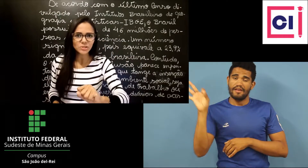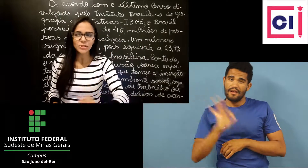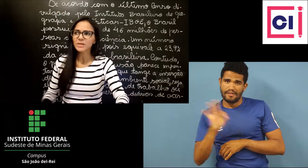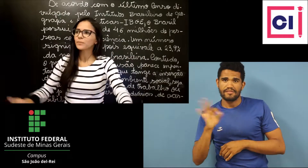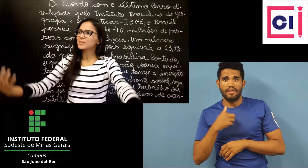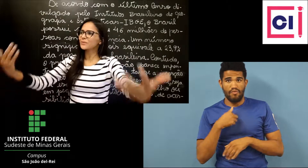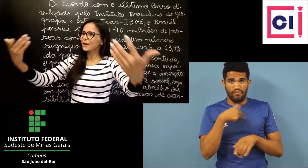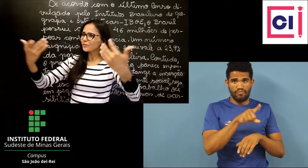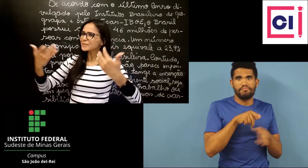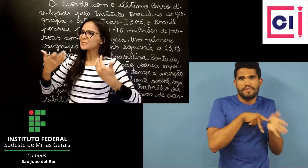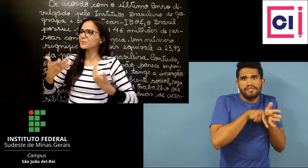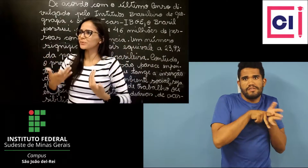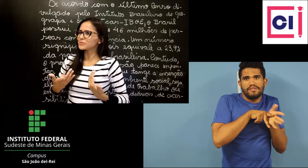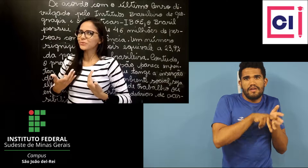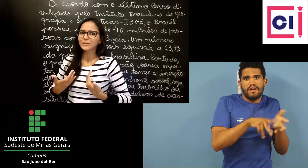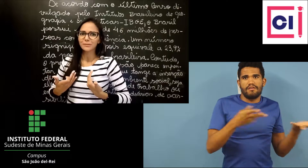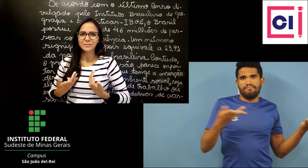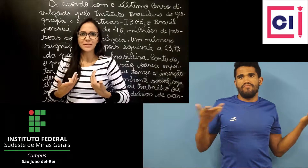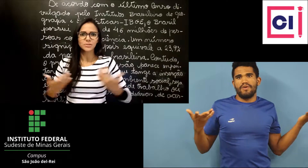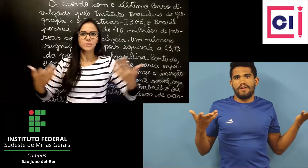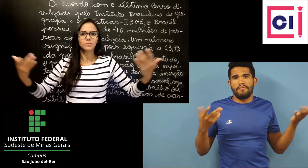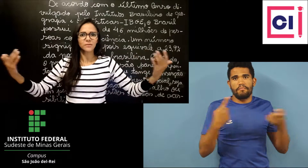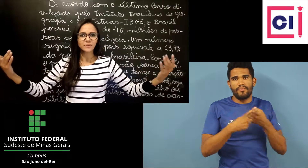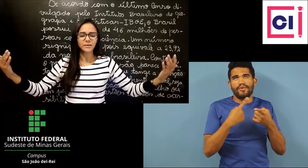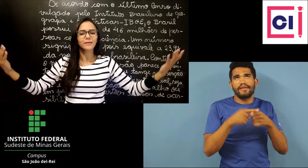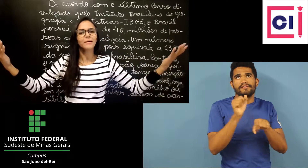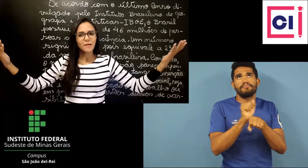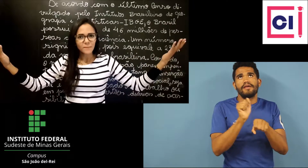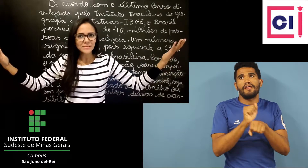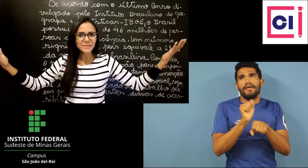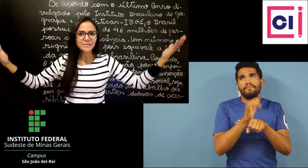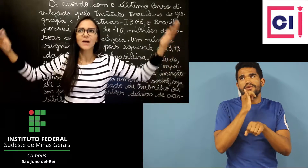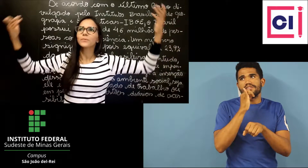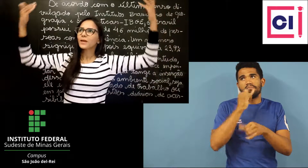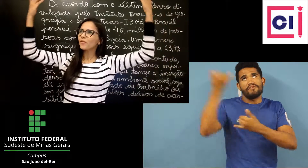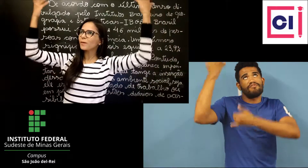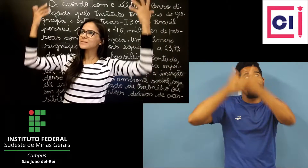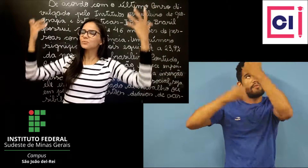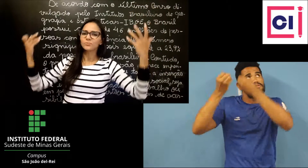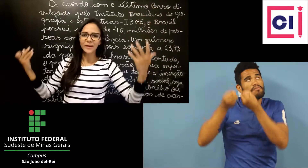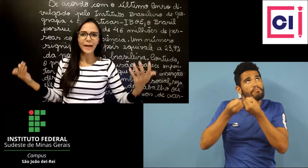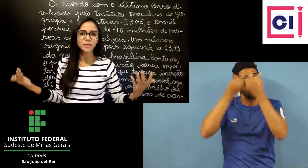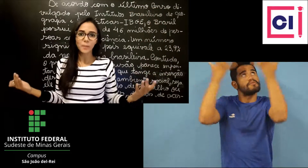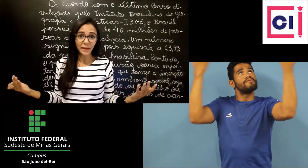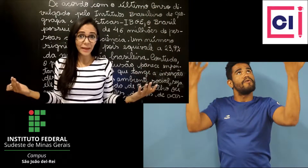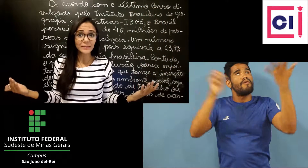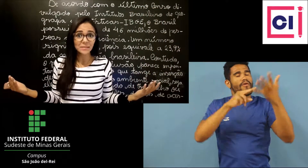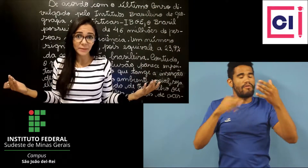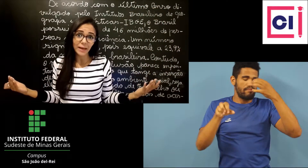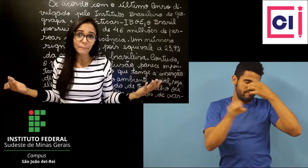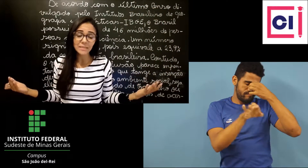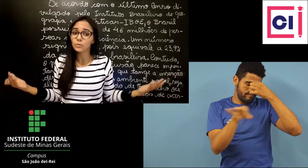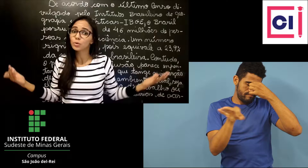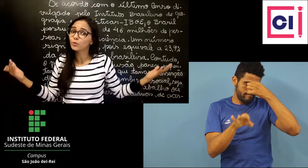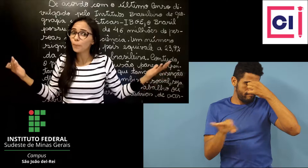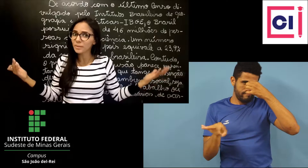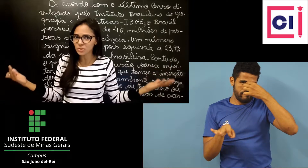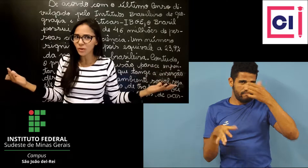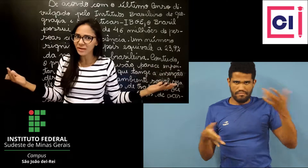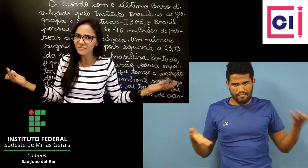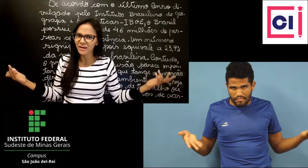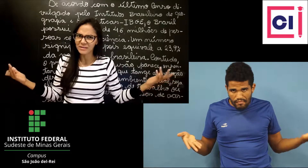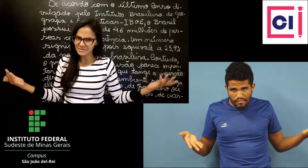dado e estatística, porque se eu quero fazer uma introdução com dado e estatística, eu vou fazer o quê? Pesquisar, porque a informação não vai cair de paraquedas na minha cabeça, eu